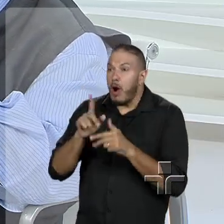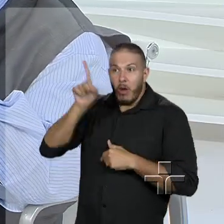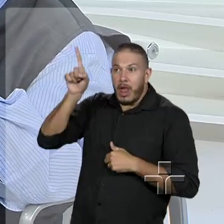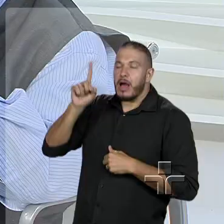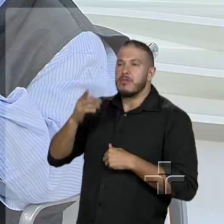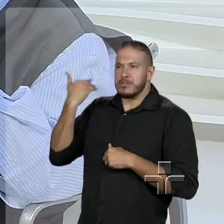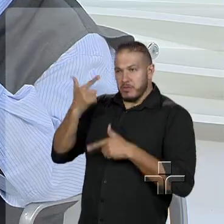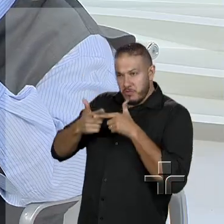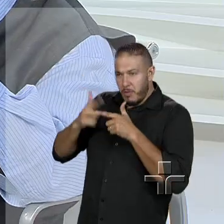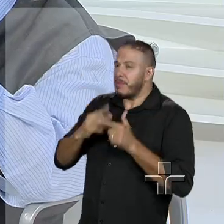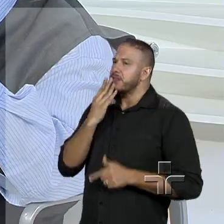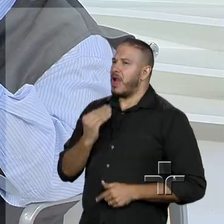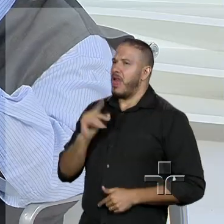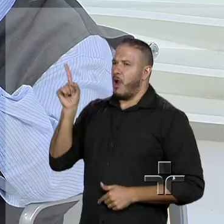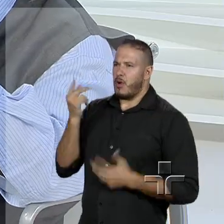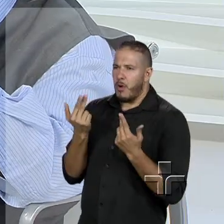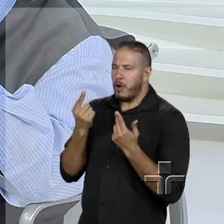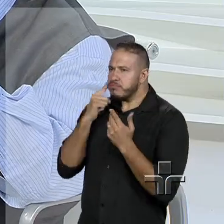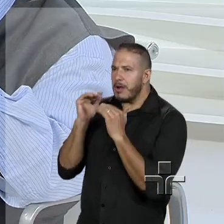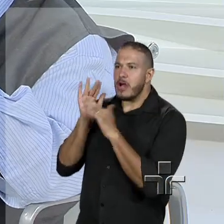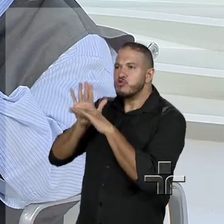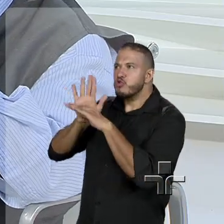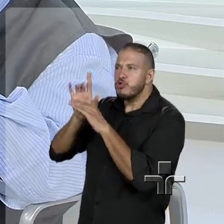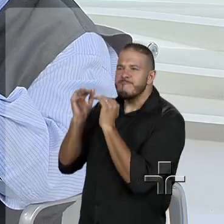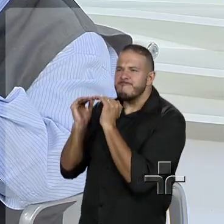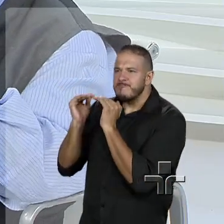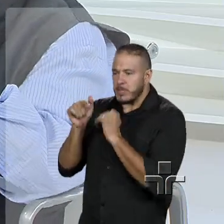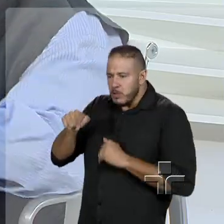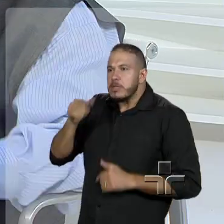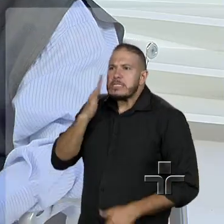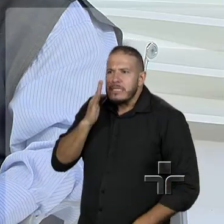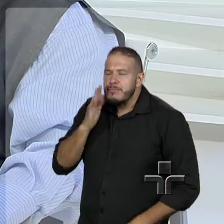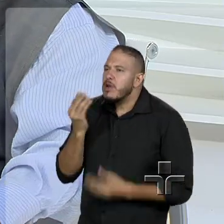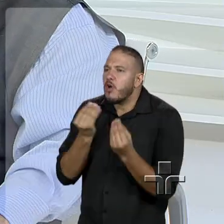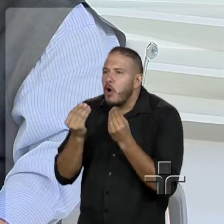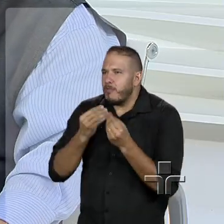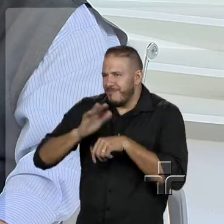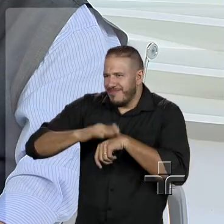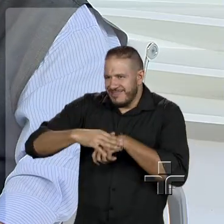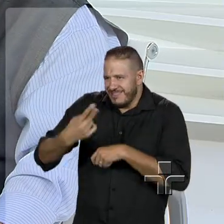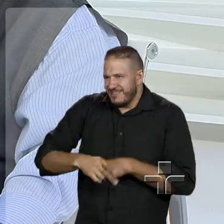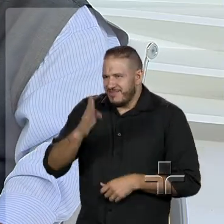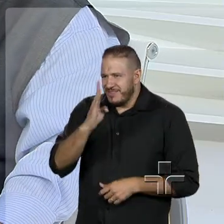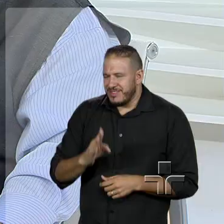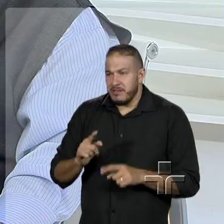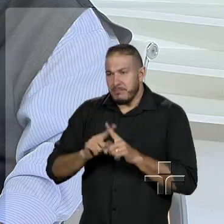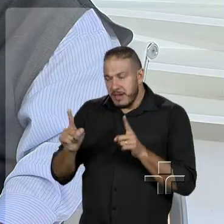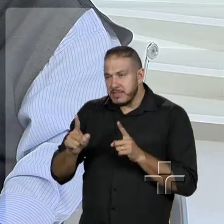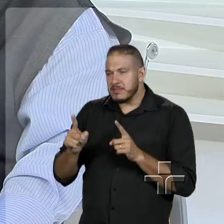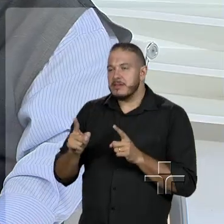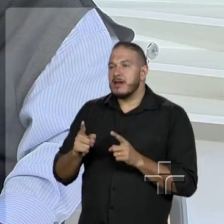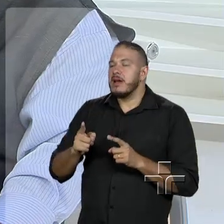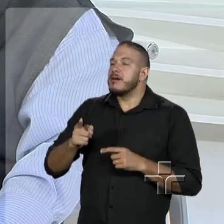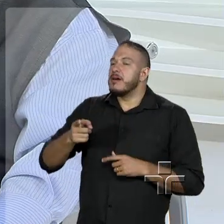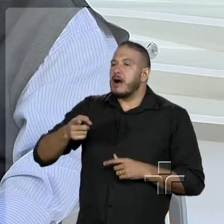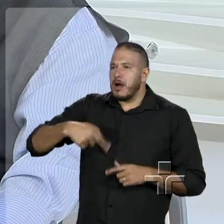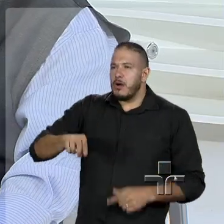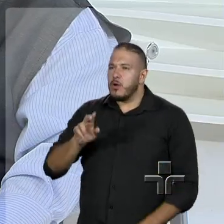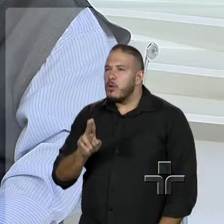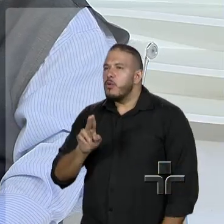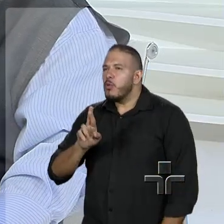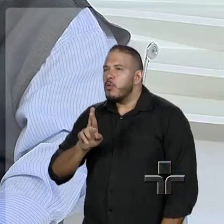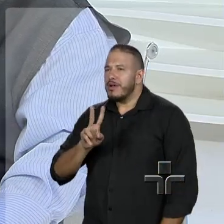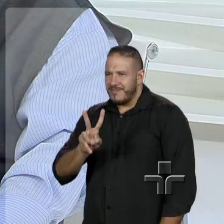Portanto, eles tinham uma ideia clara do que fazer. Agora, o plano em si é uma concepção perfeita. A URV